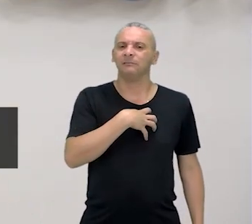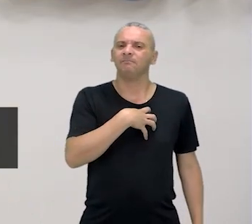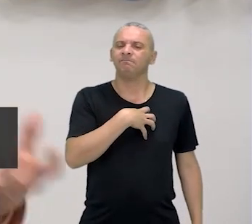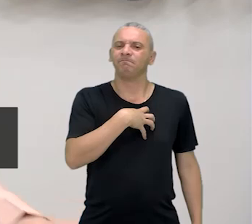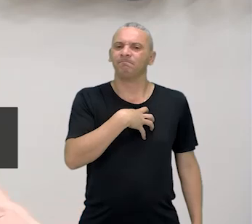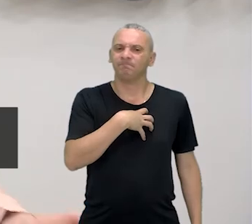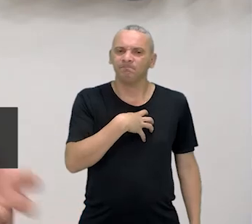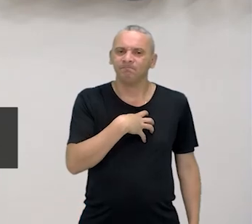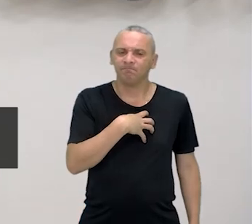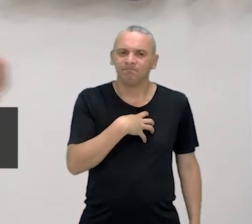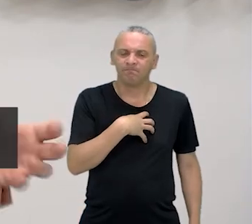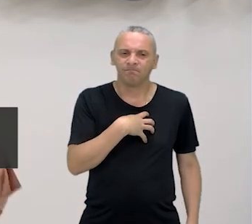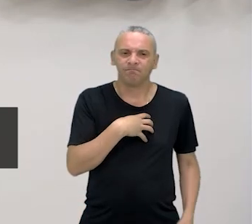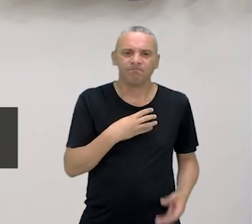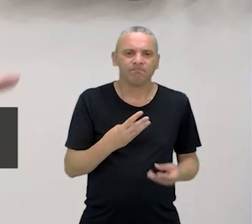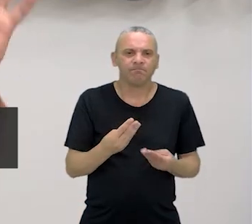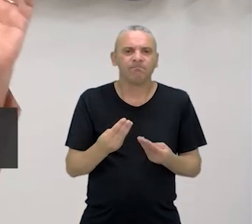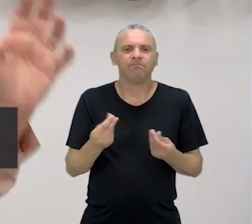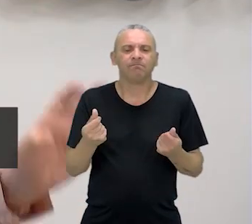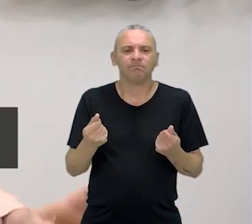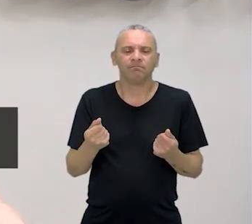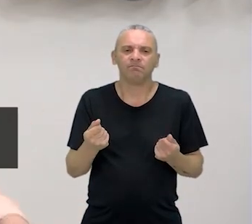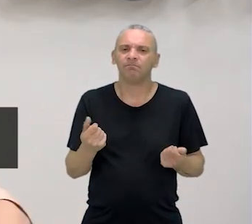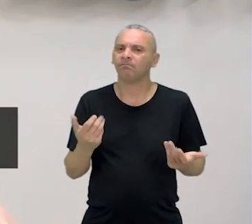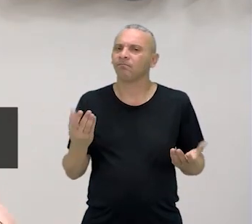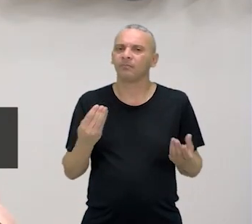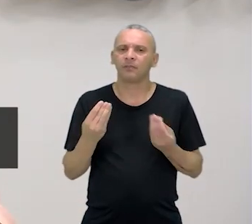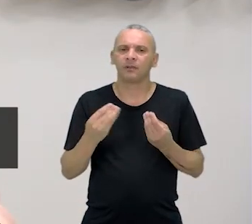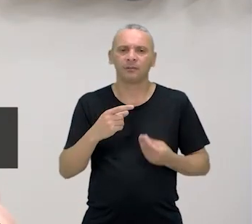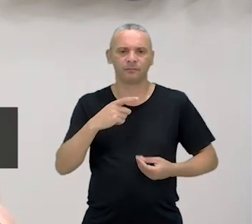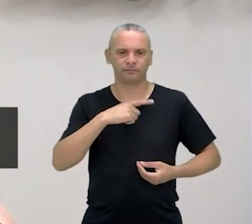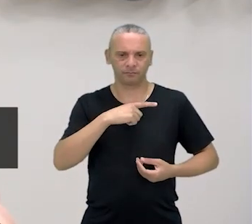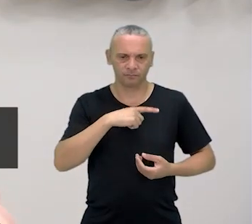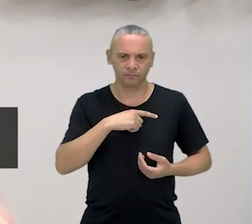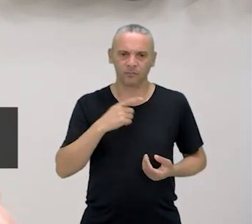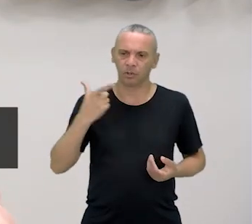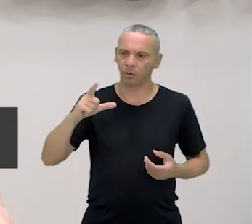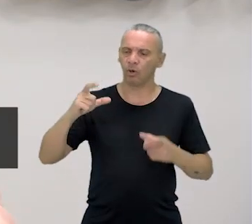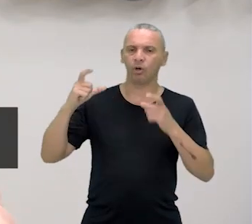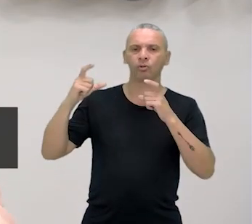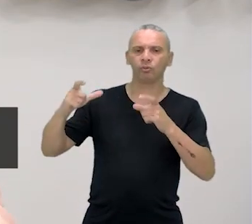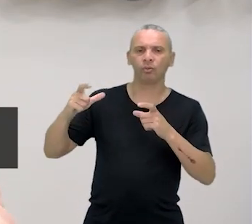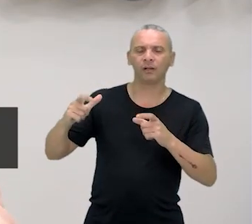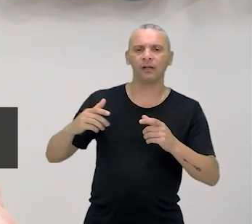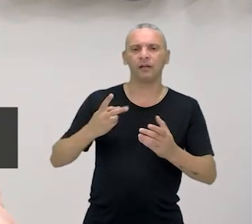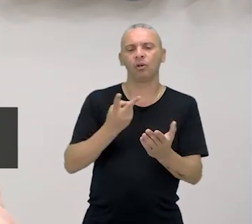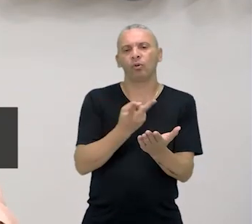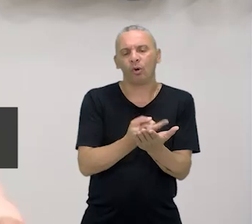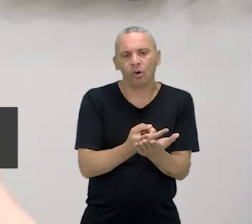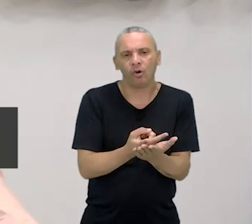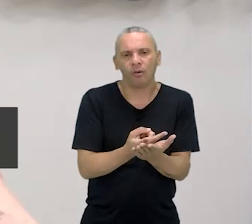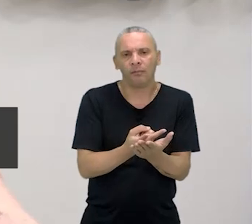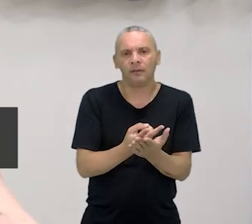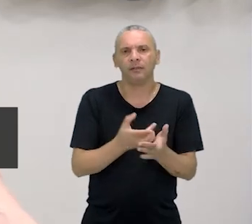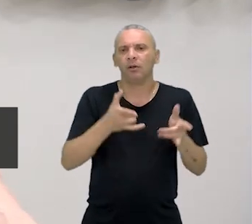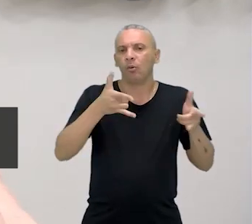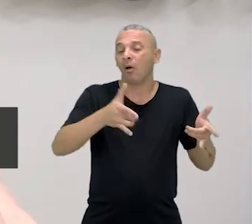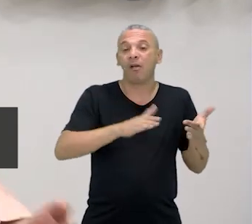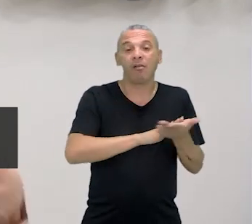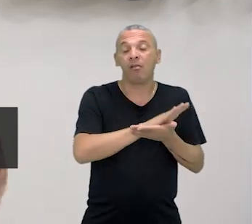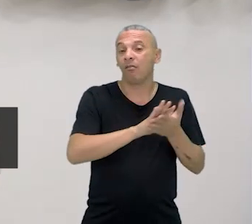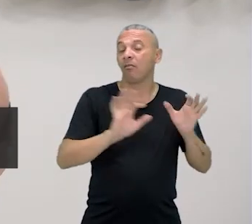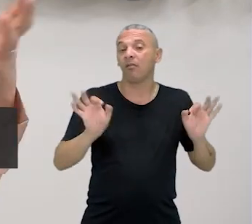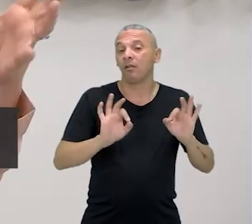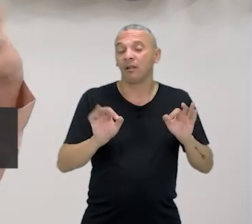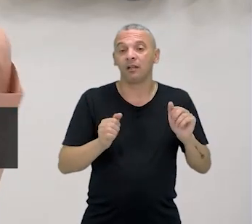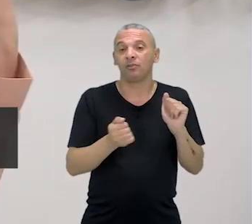ele perdeu o chão, perdeu tudo, e foi colocado no outro cômodo que não seria o cômodo nupcial, e